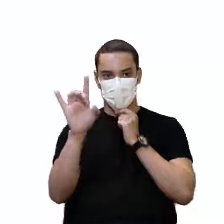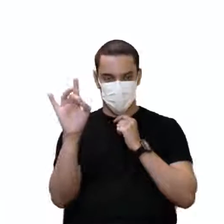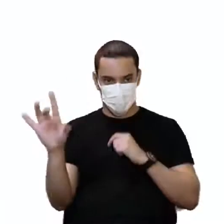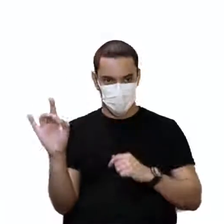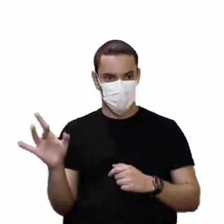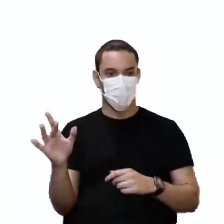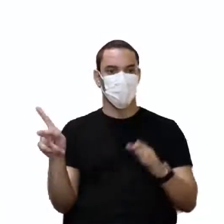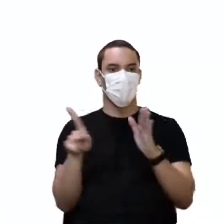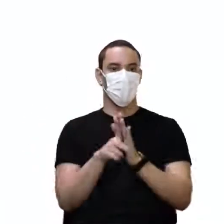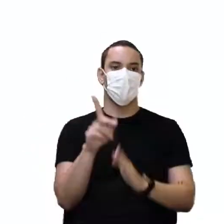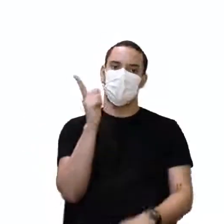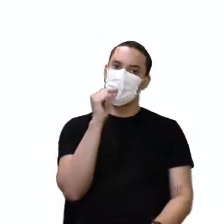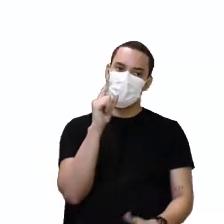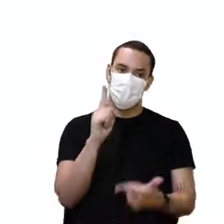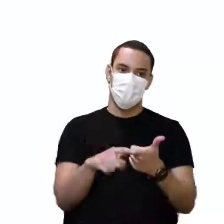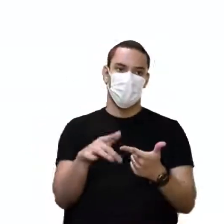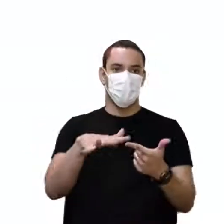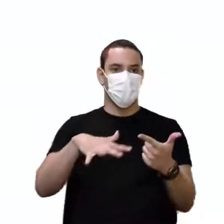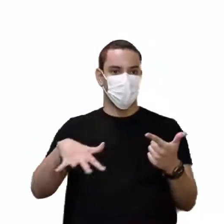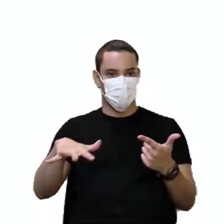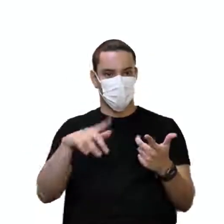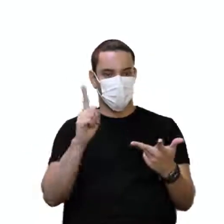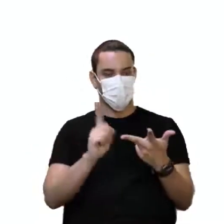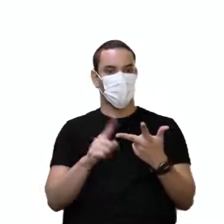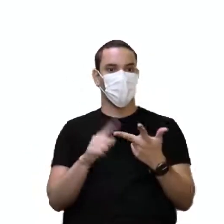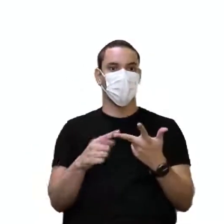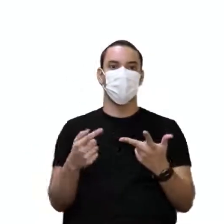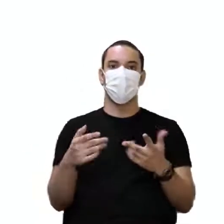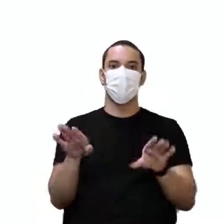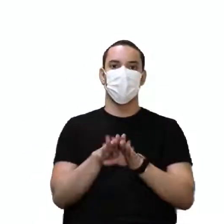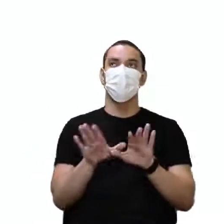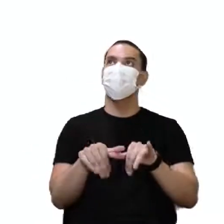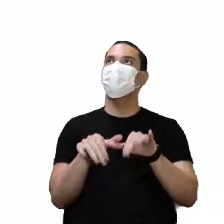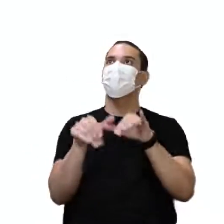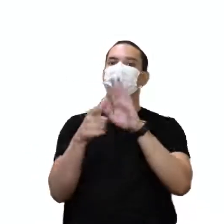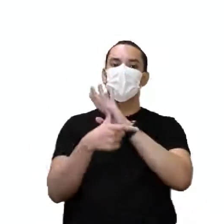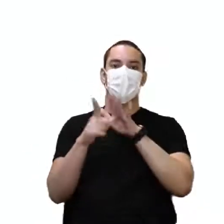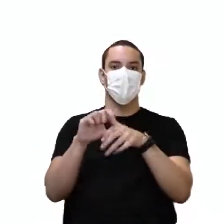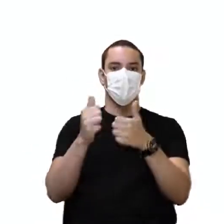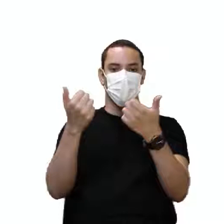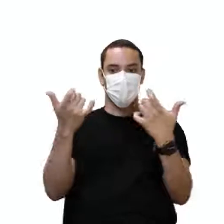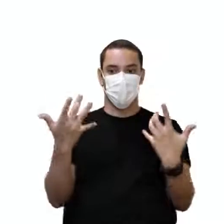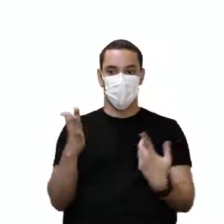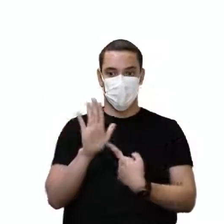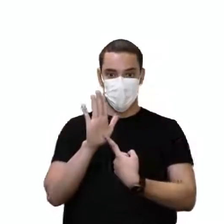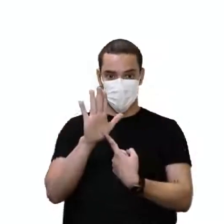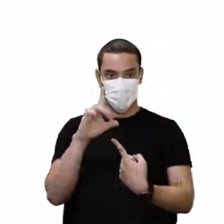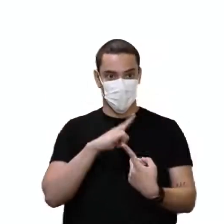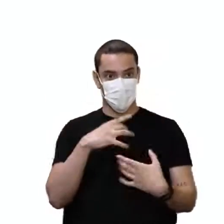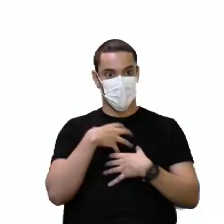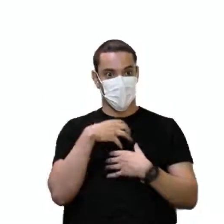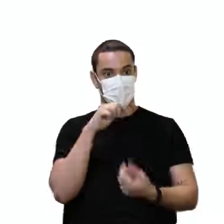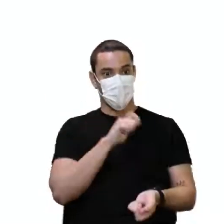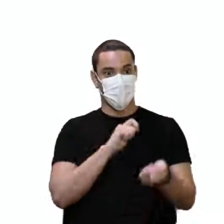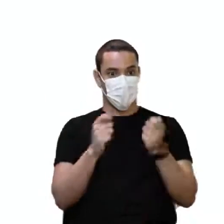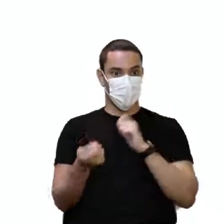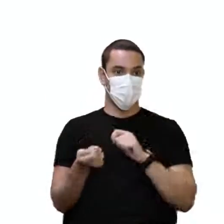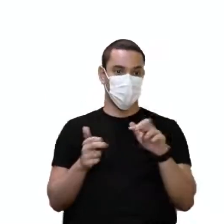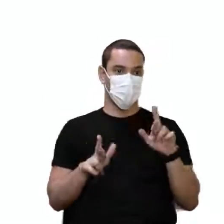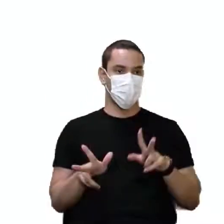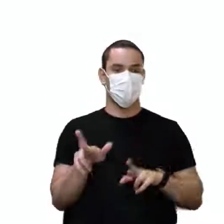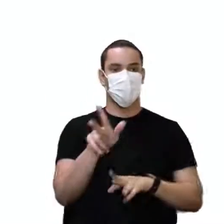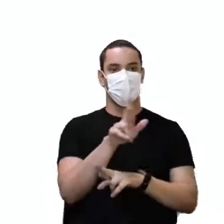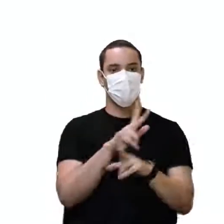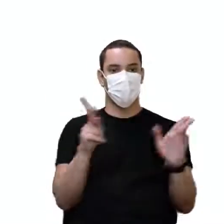organismo aquático, terrestre, mesmo os aéreos, como a gente mostrou anteriormente, você tem formas adaptativas